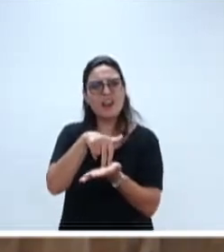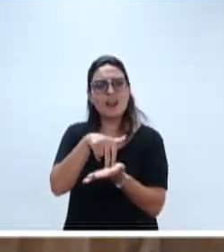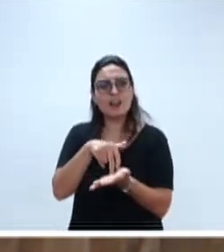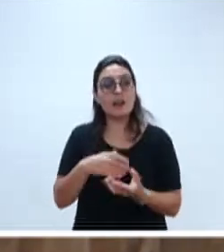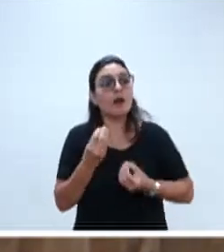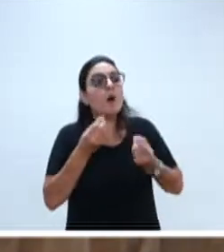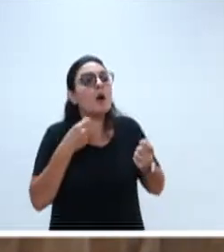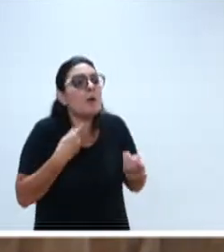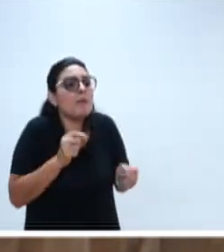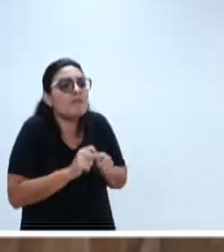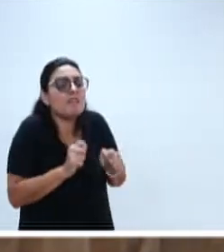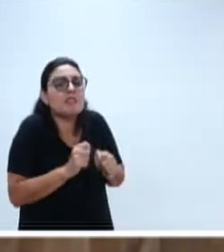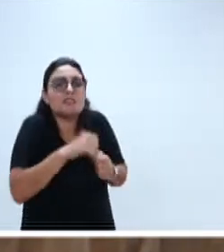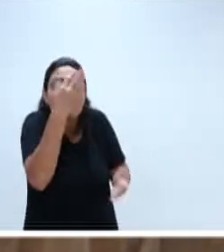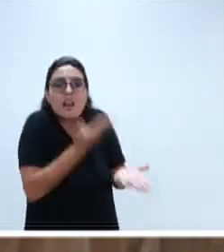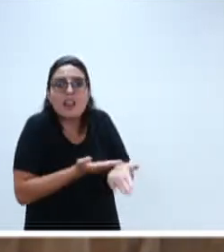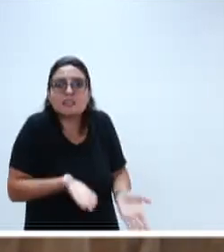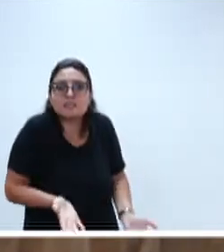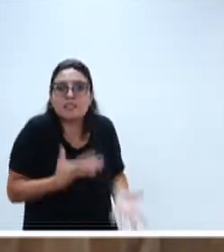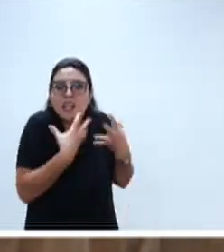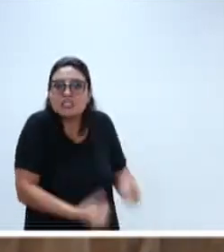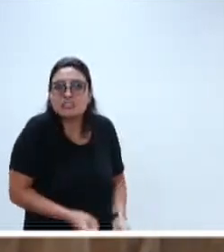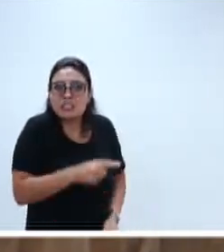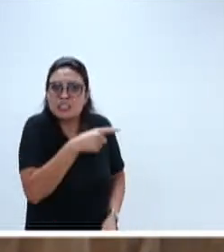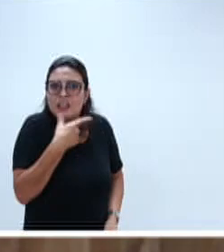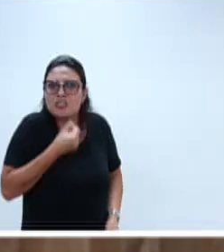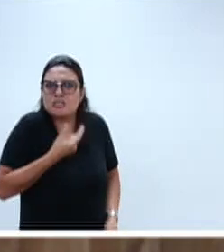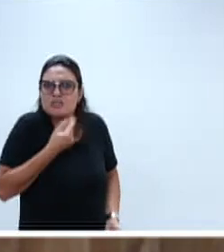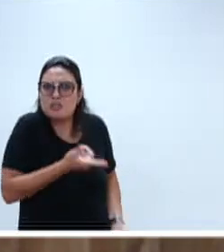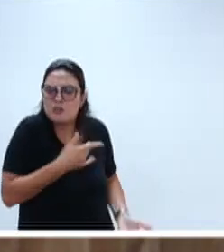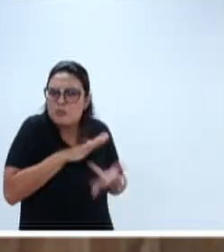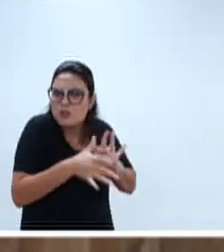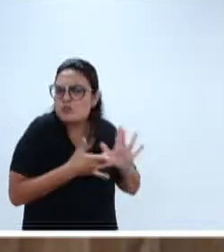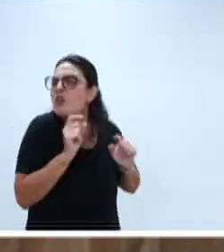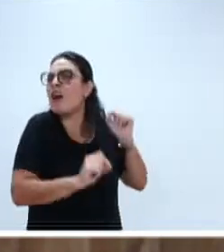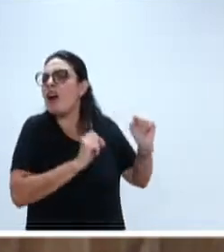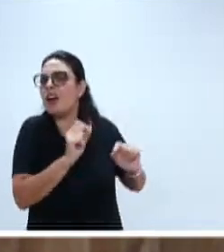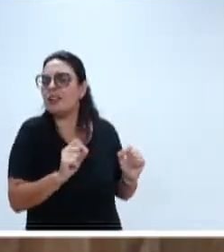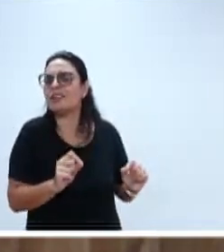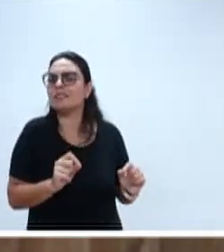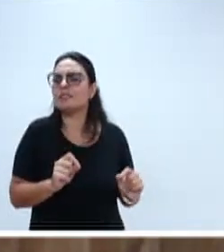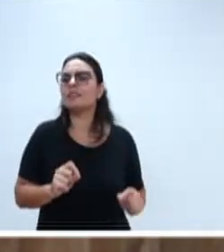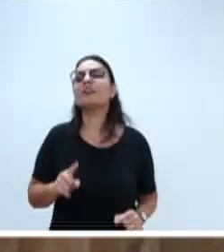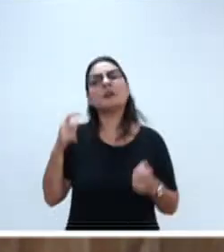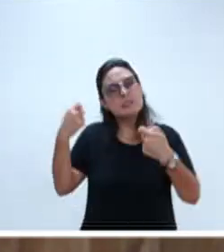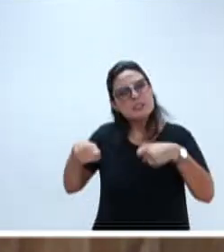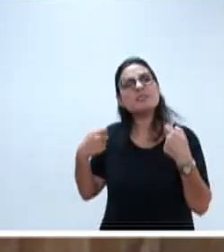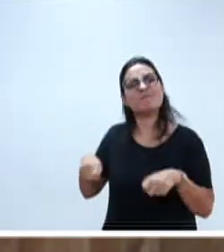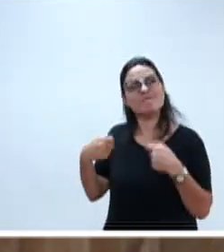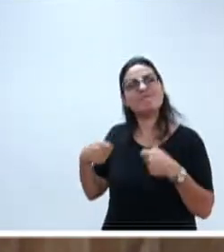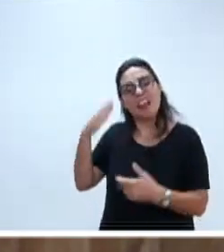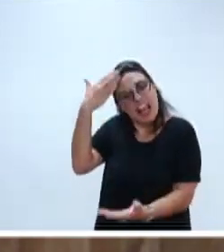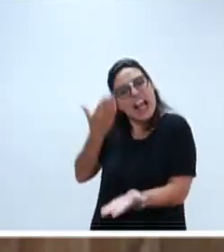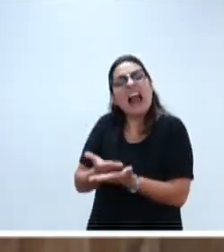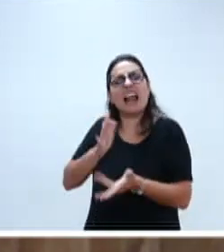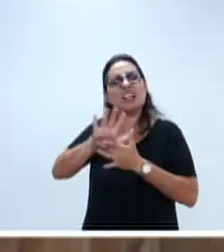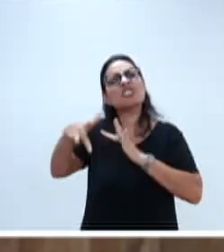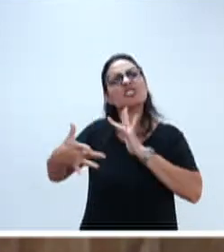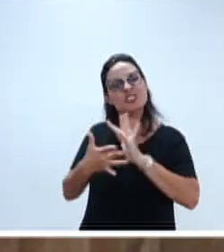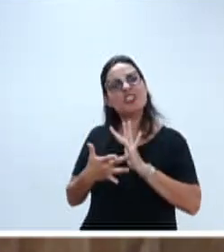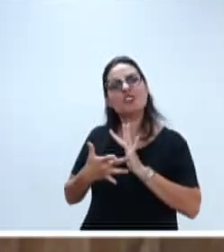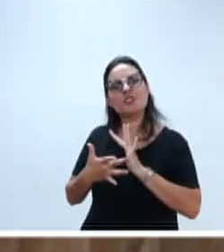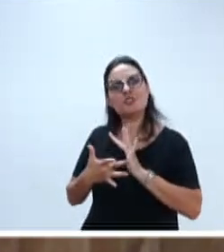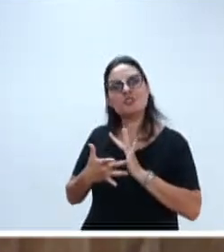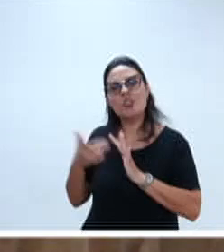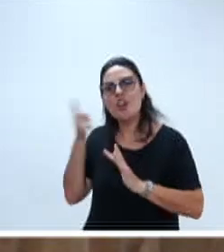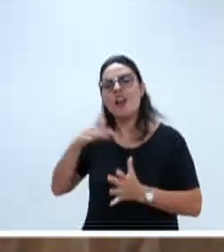tu e a tua casa. Na verdade, Paulo estava dizendo: nós acreditamos em Cristo, nós confiamos em Cristo, nós dependemos